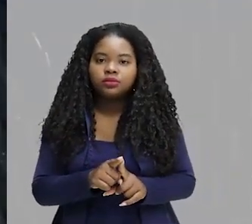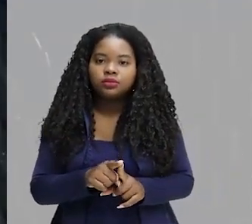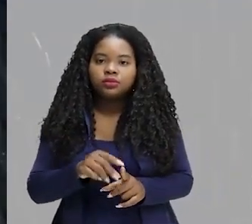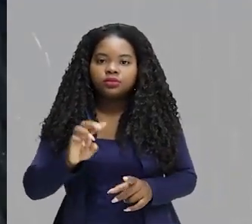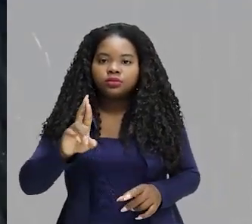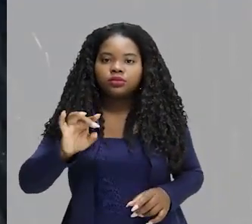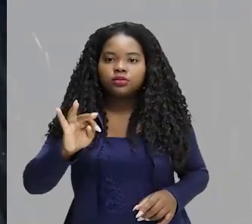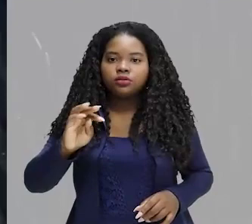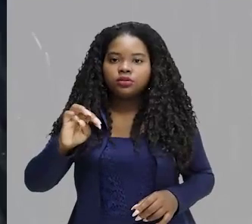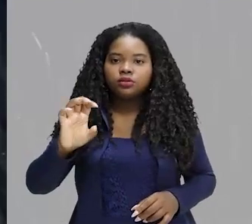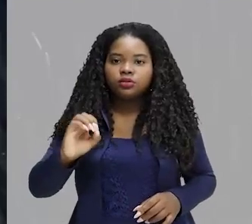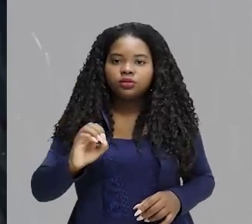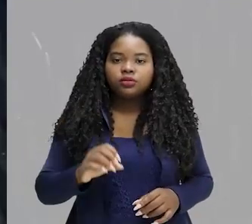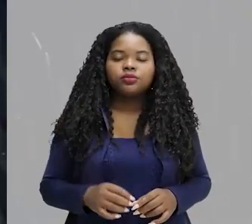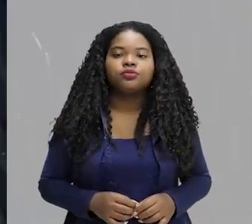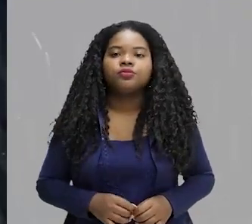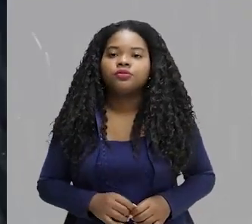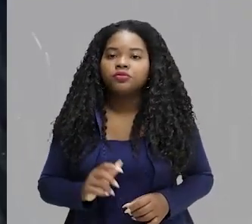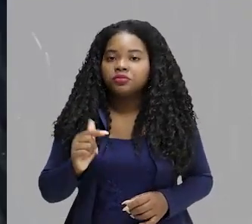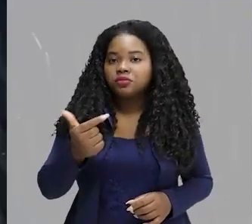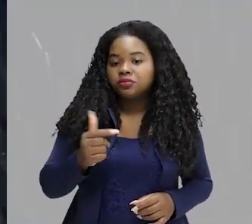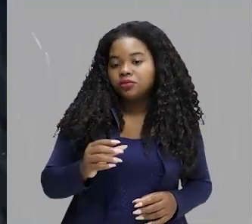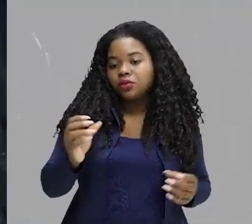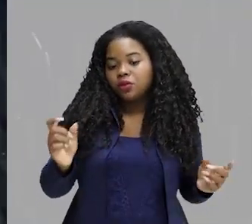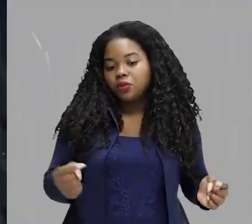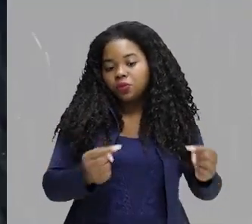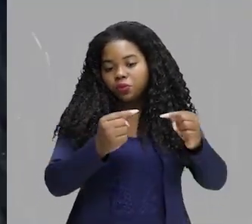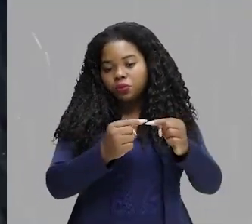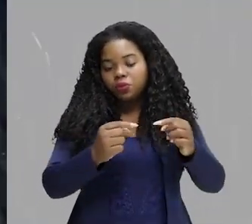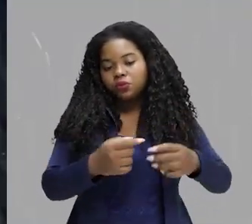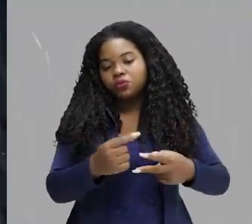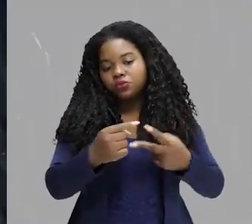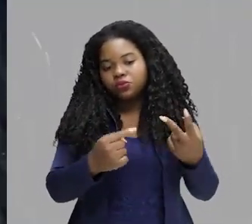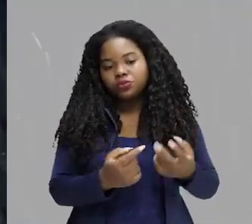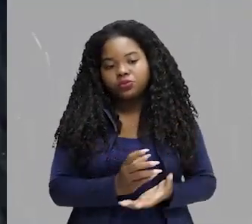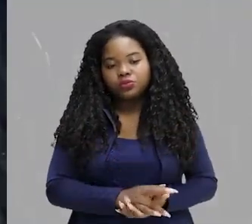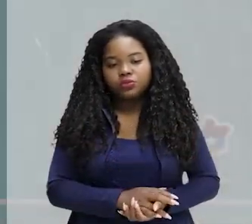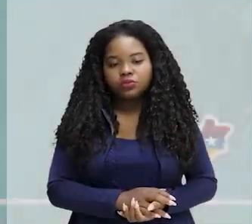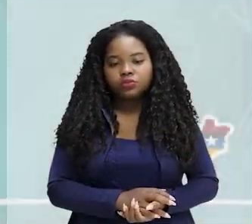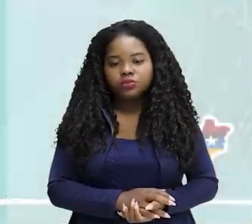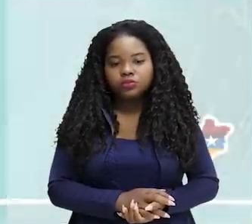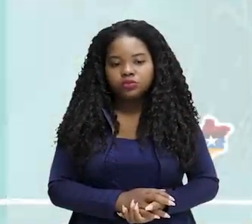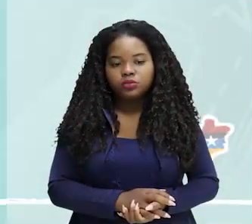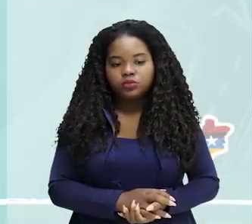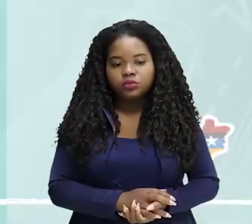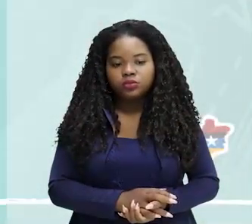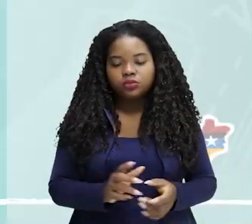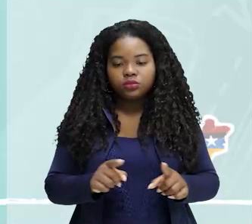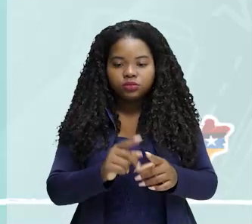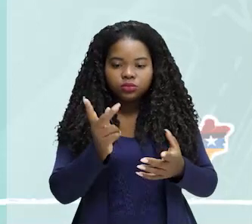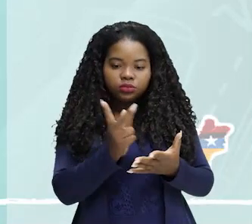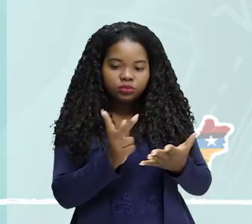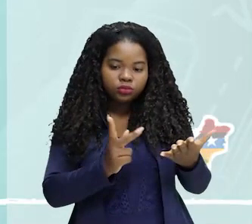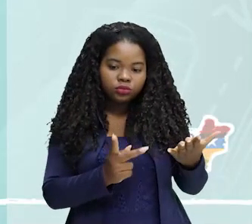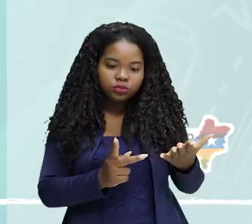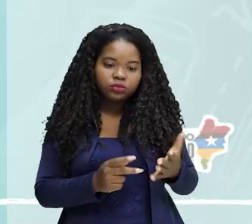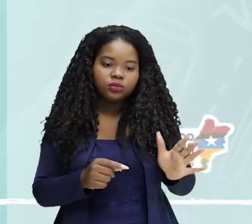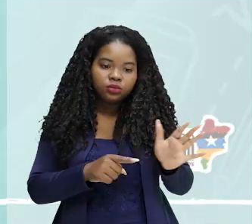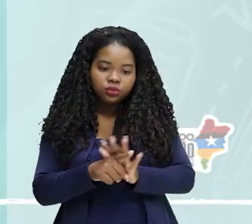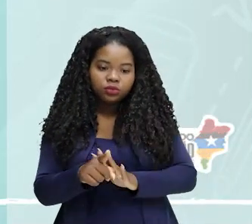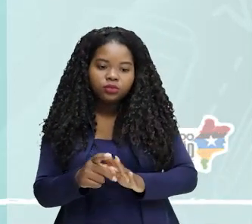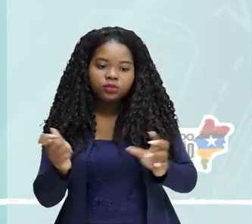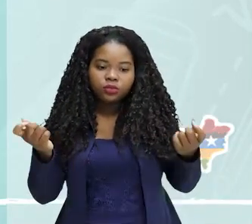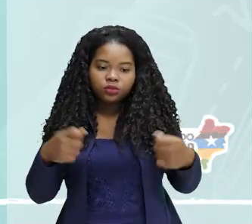do ritmo. Senão, se não tiver um ritmo, você não encaixa as duas coisas. E aqui tem um poema com uma questão para que